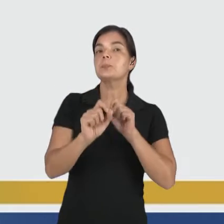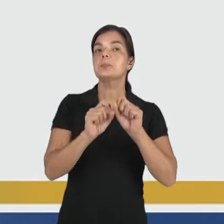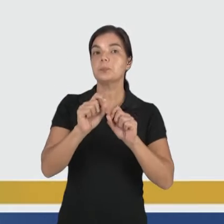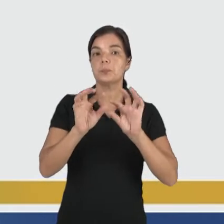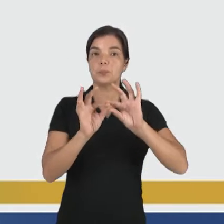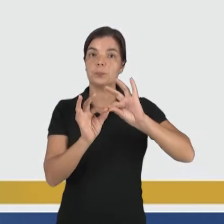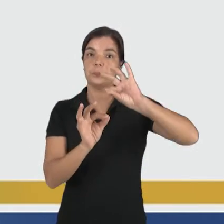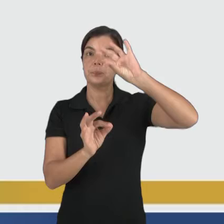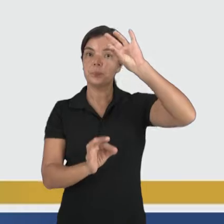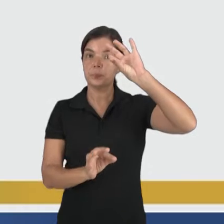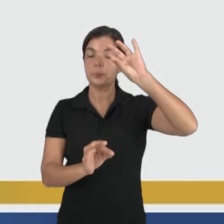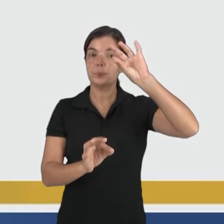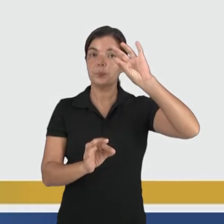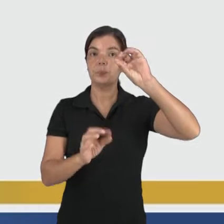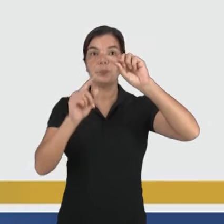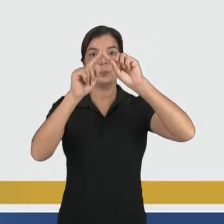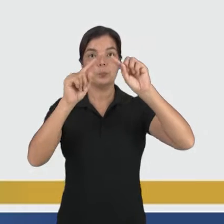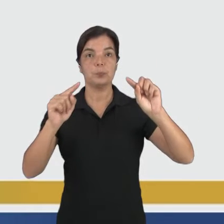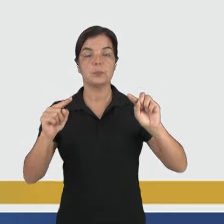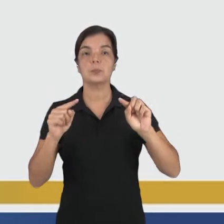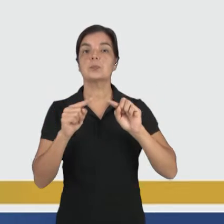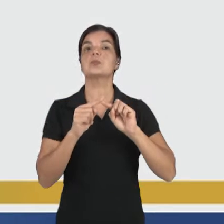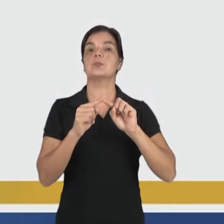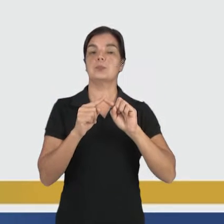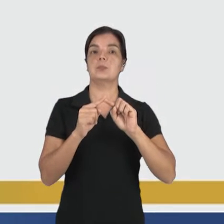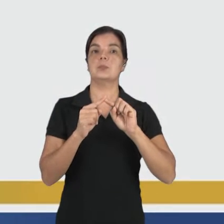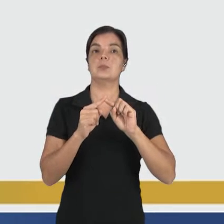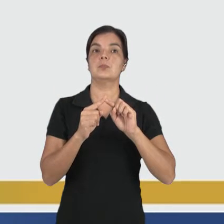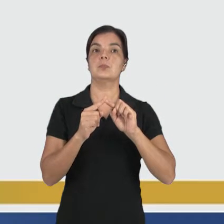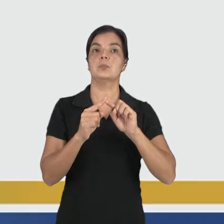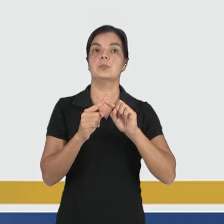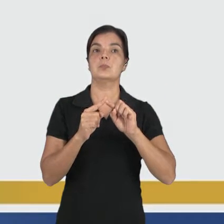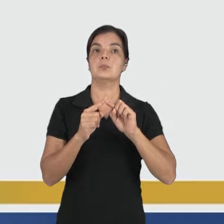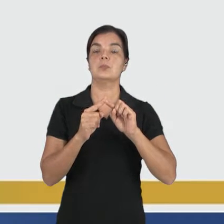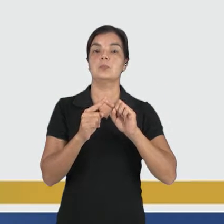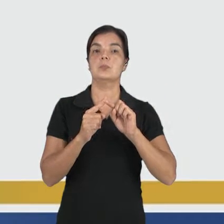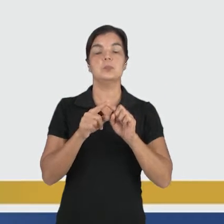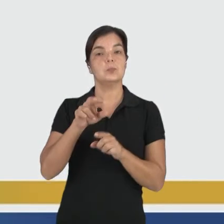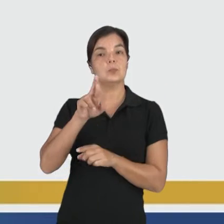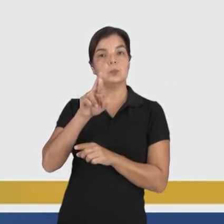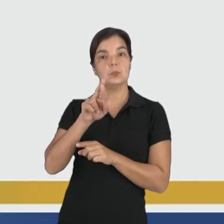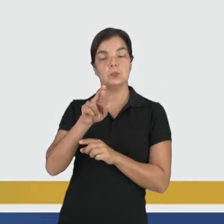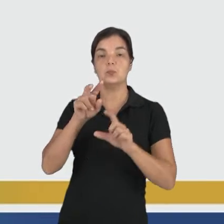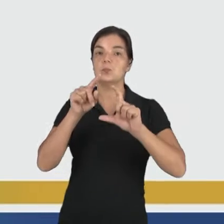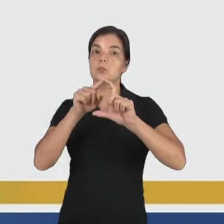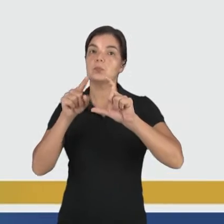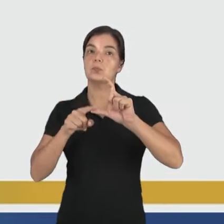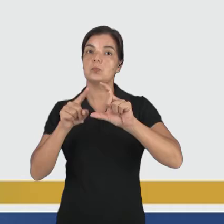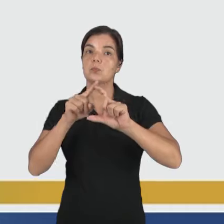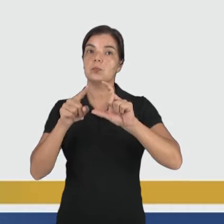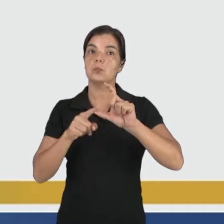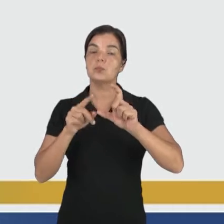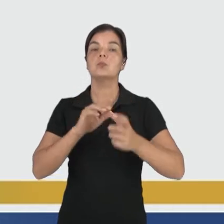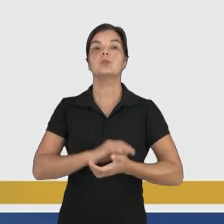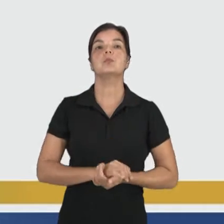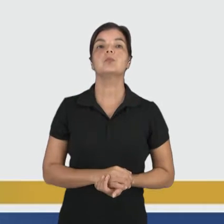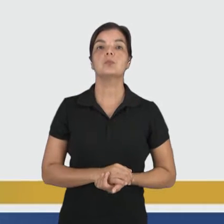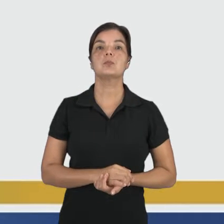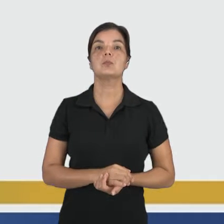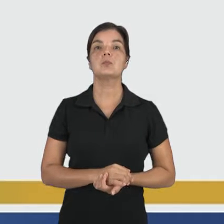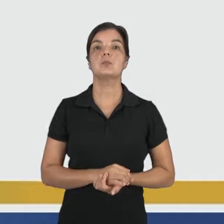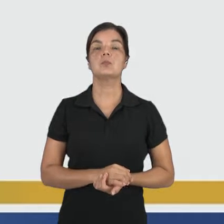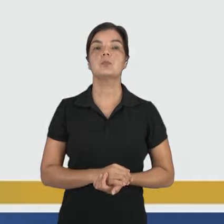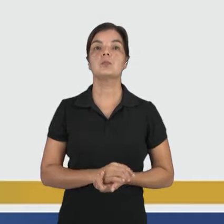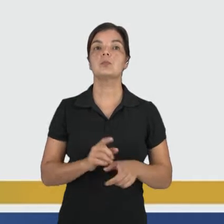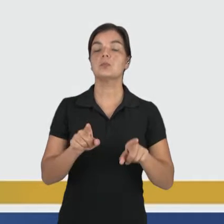altura de um triângulo, sobre o raio da circunferência, certo? E